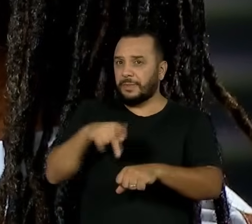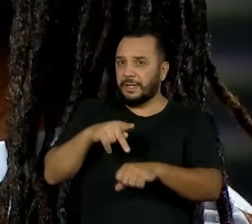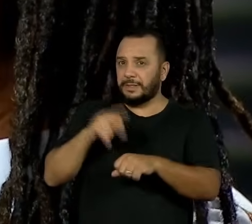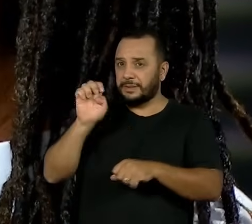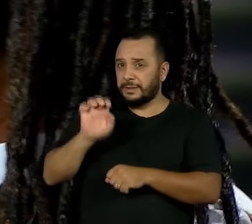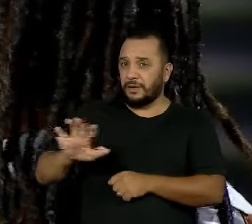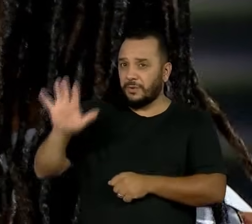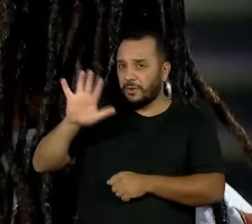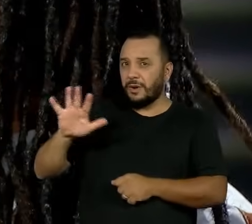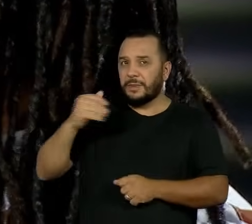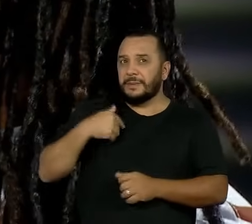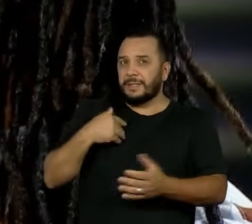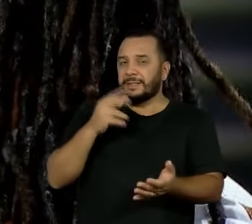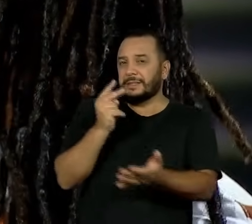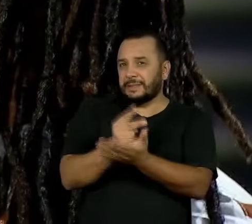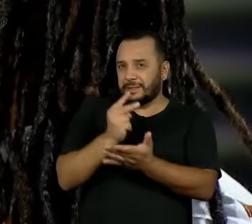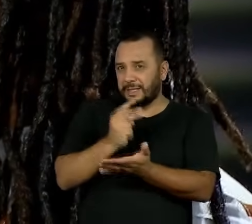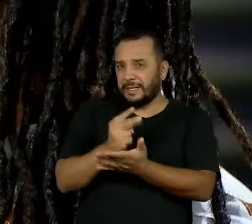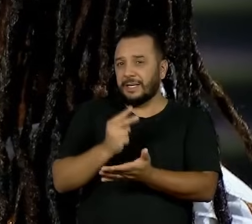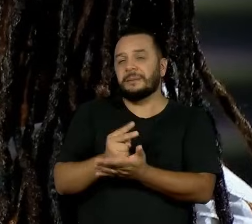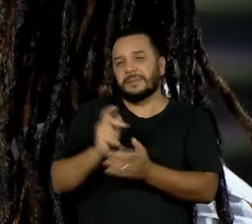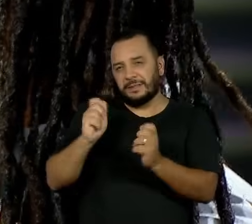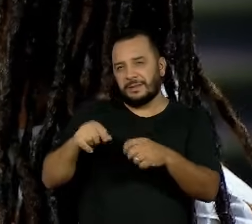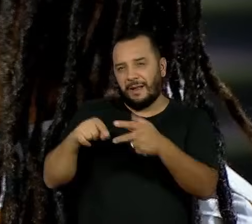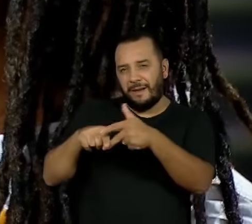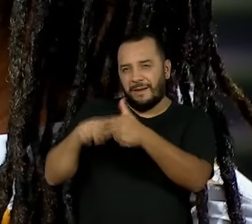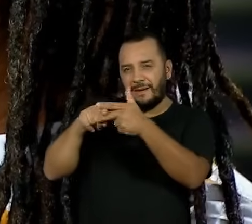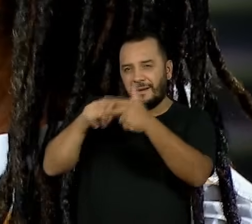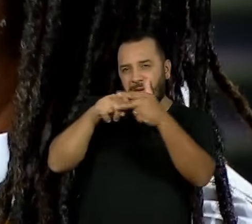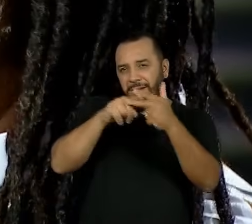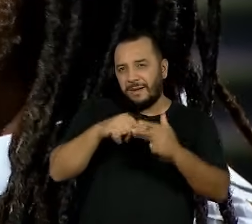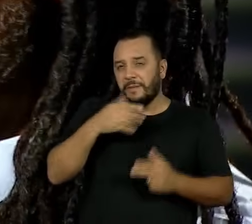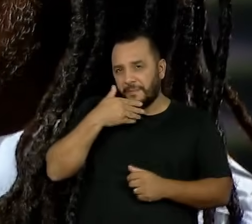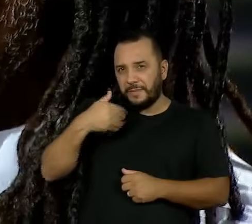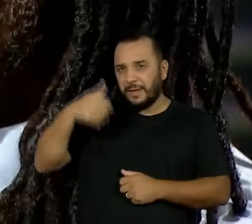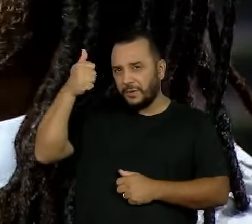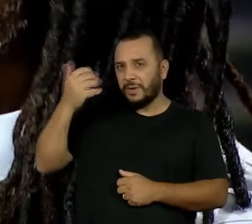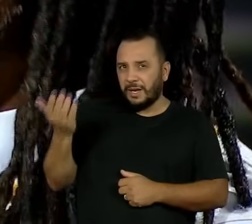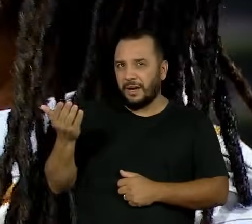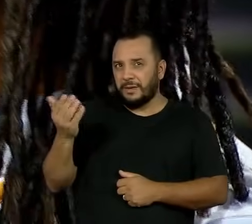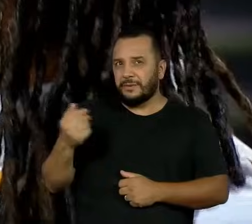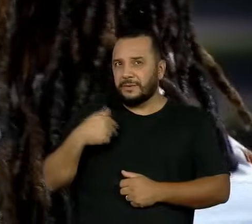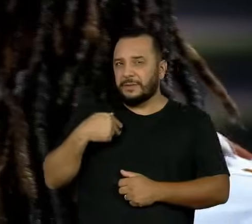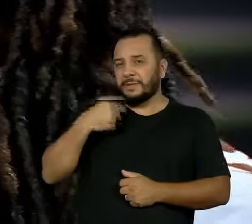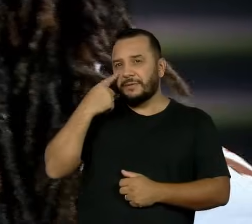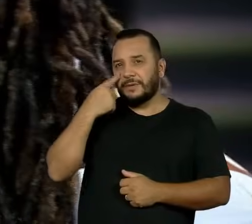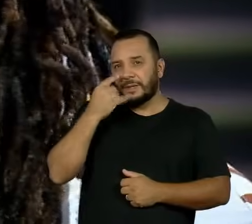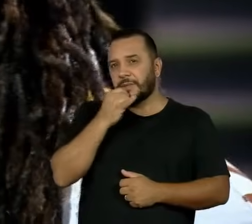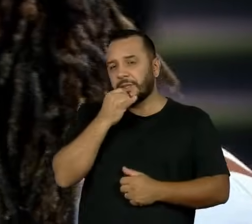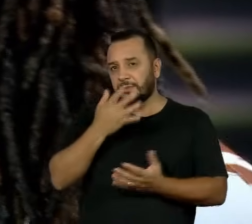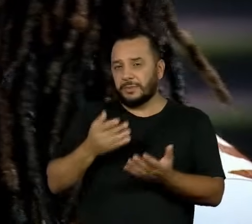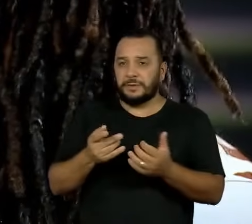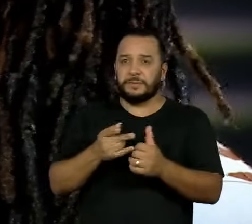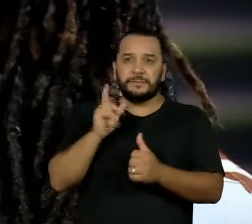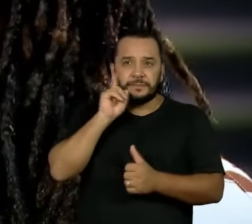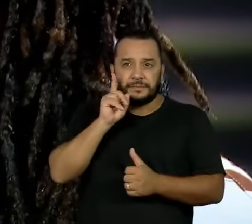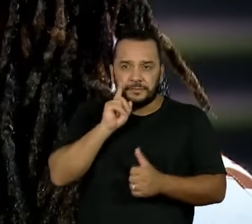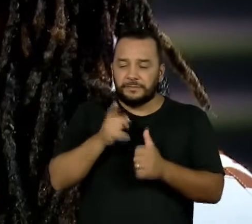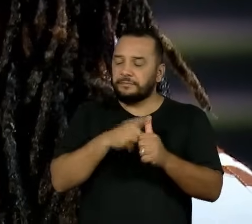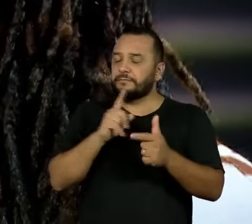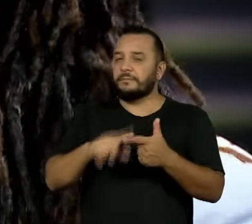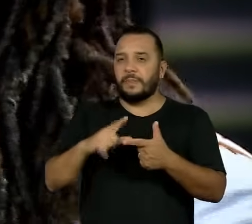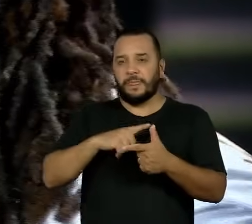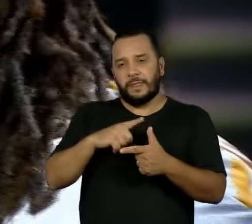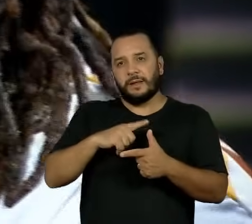bem, mas sempre tem alguma coisa para melhorar, né? Eu ia dizer isso. Então, você olha os Estados Unidos, por exemplo, na América do